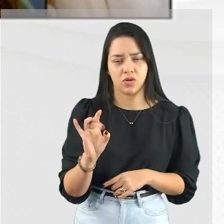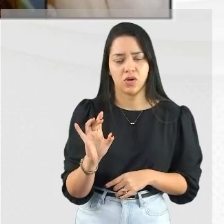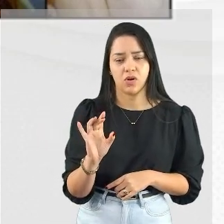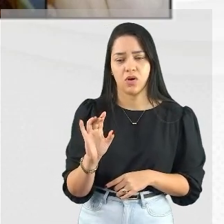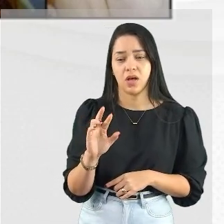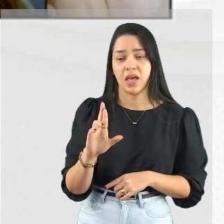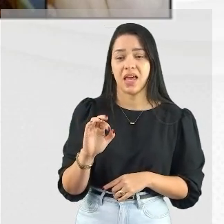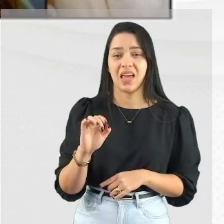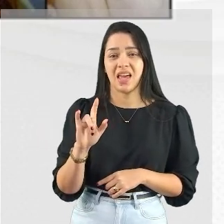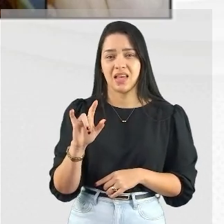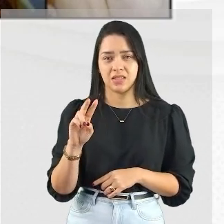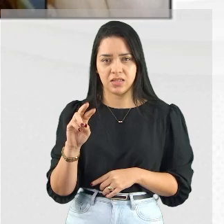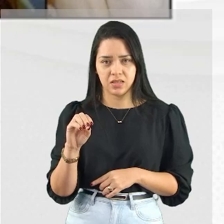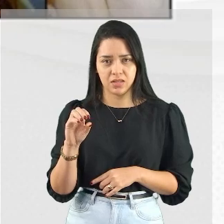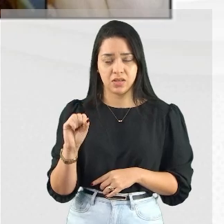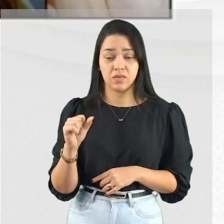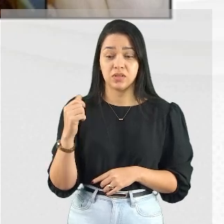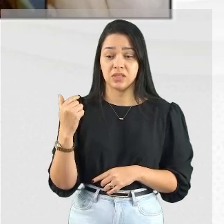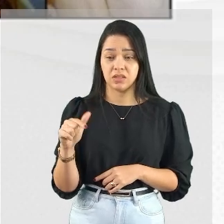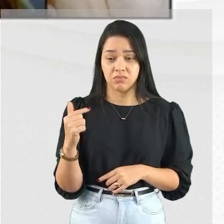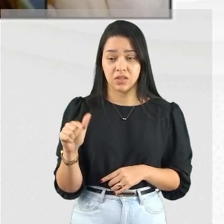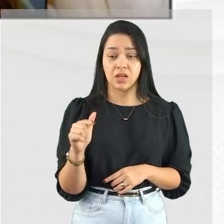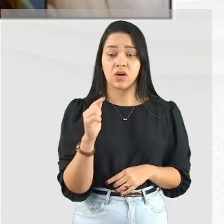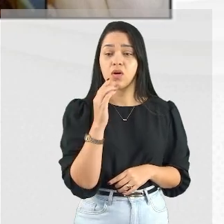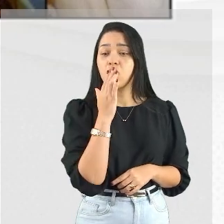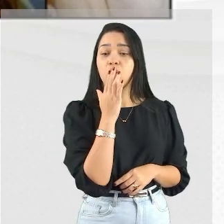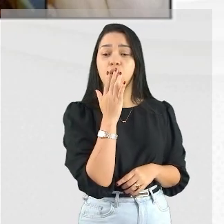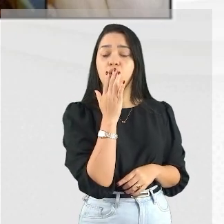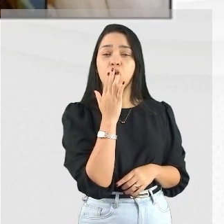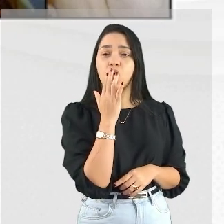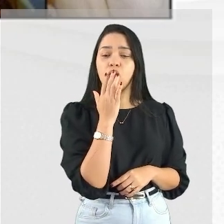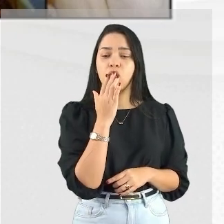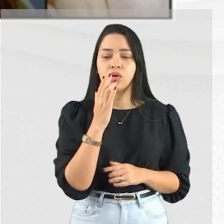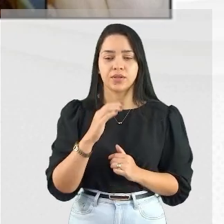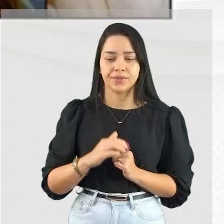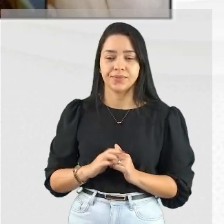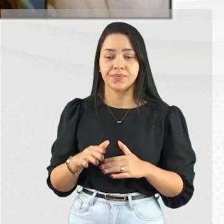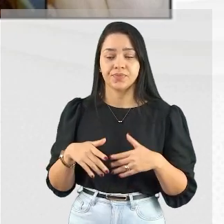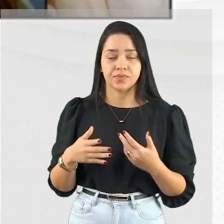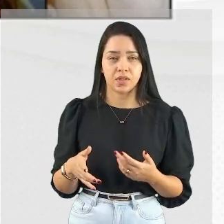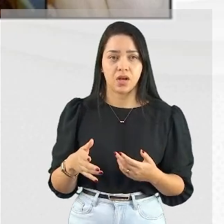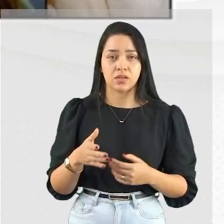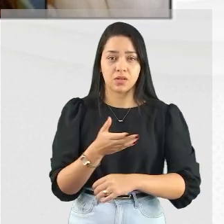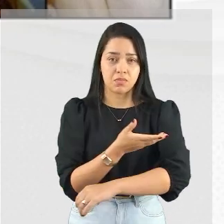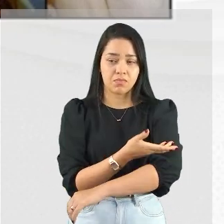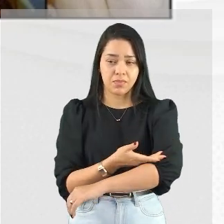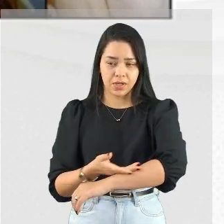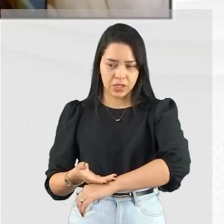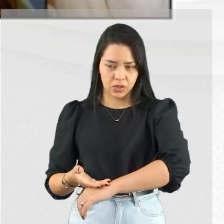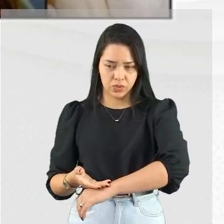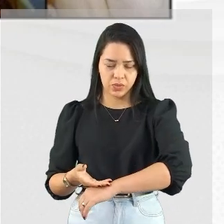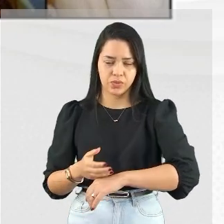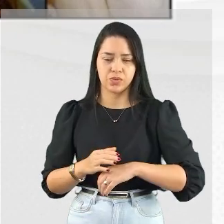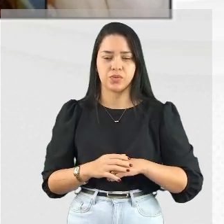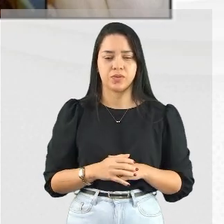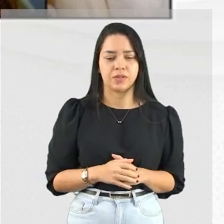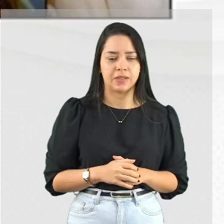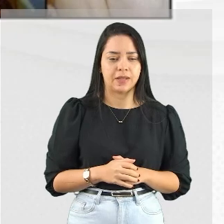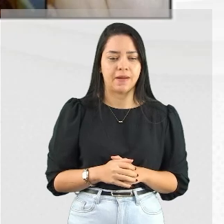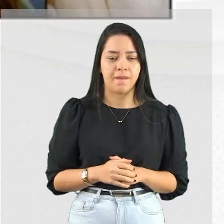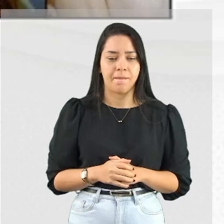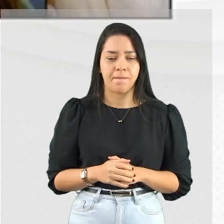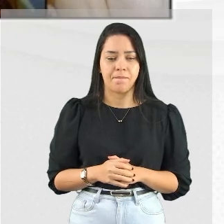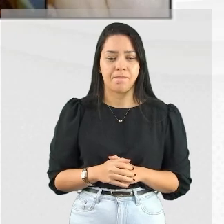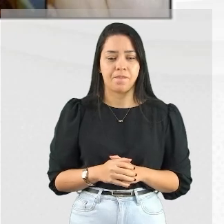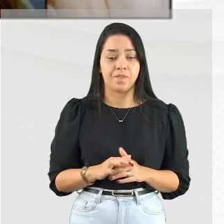genes recessivos, ele não tem cor, não tem pigmentação. Então, os periquitos, eles são brancos,